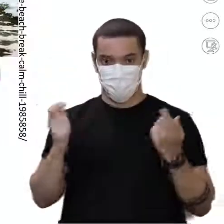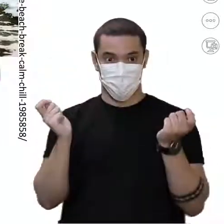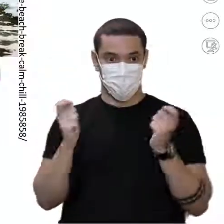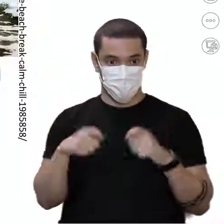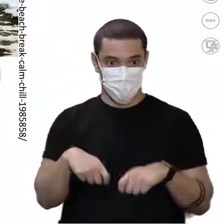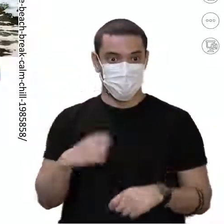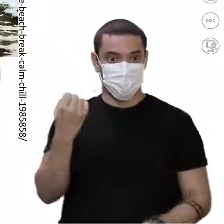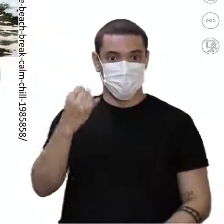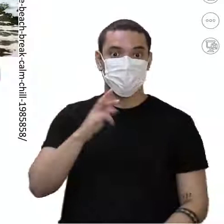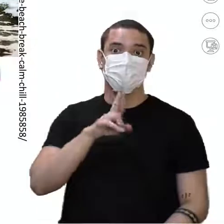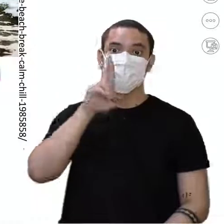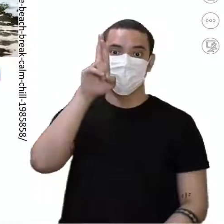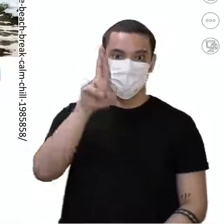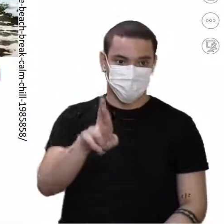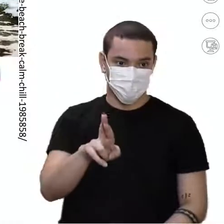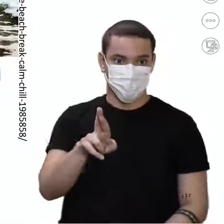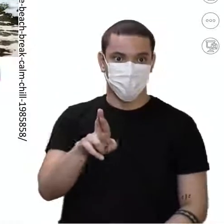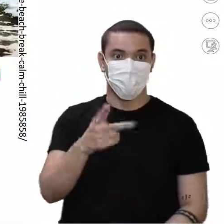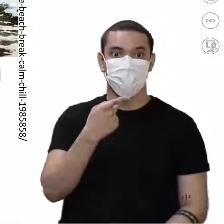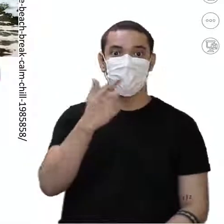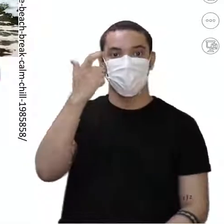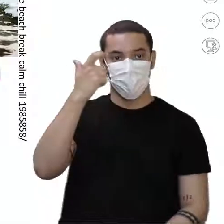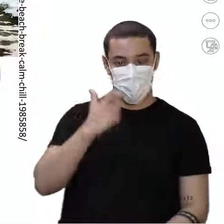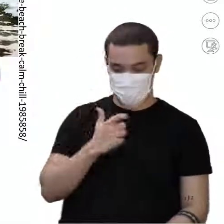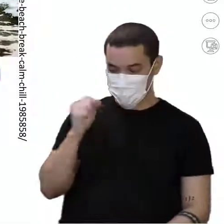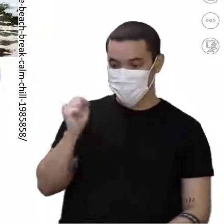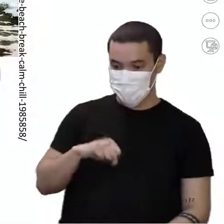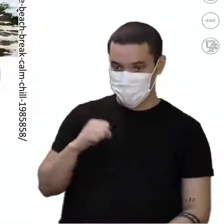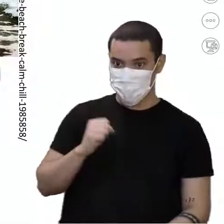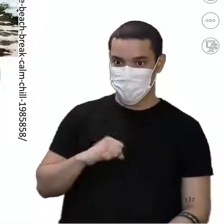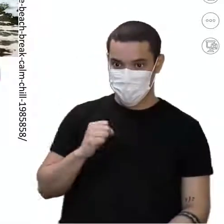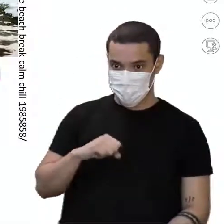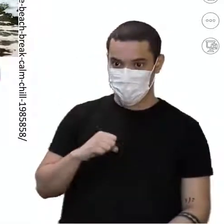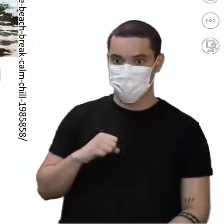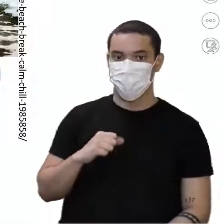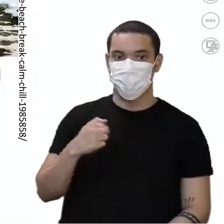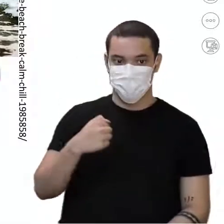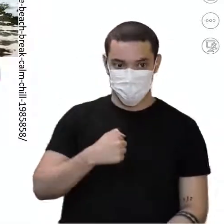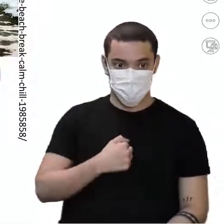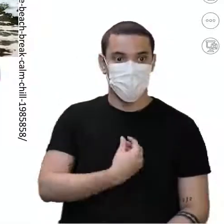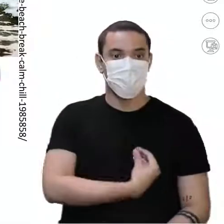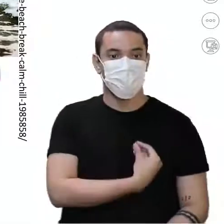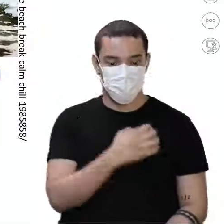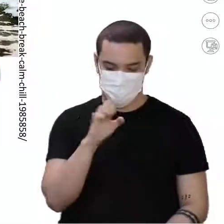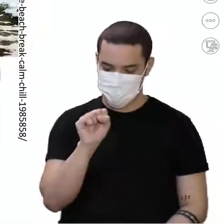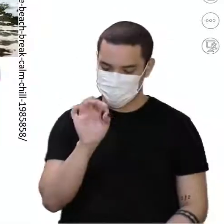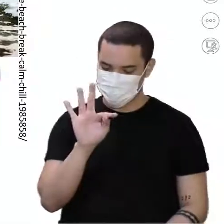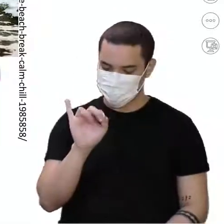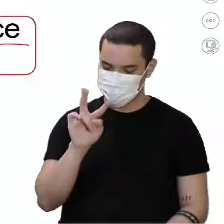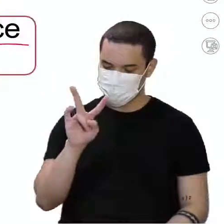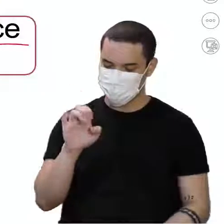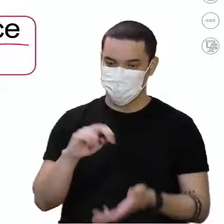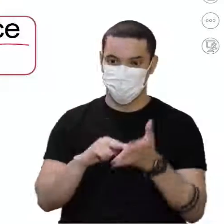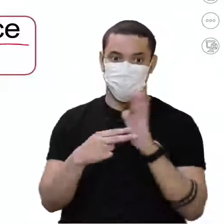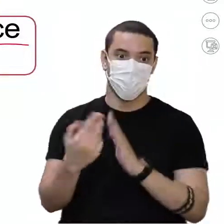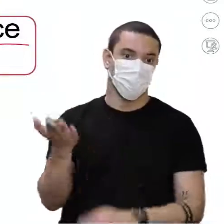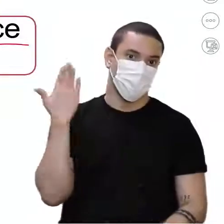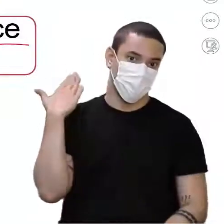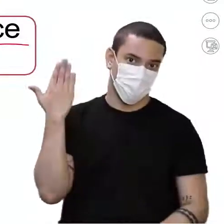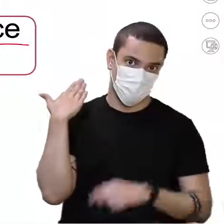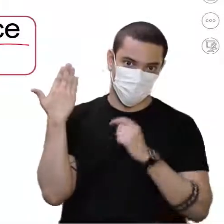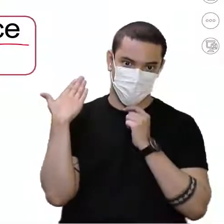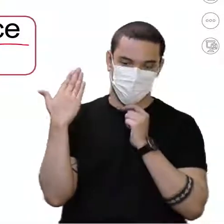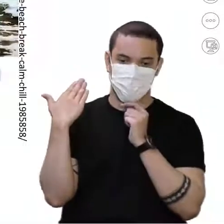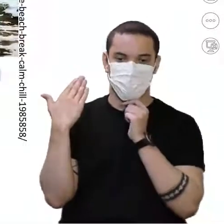essa pergunta, yes, I have. Sim, eu estive. Então, dessa forma aqui que eu falei